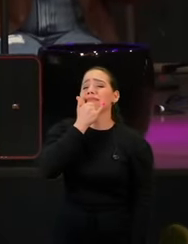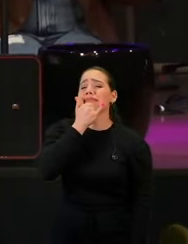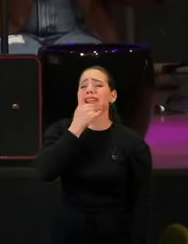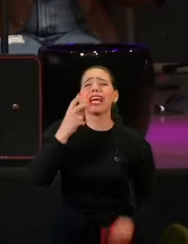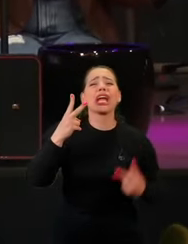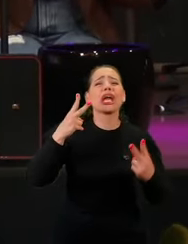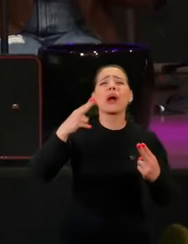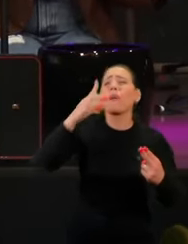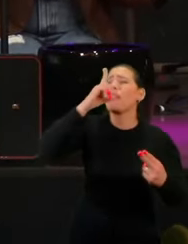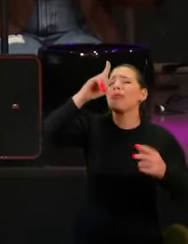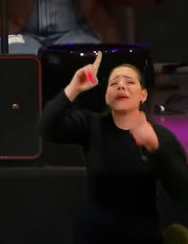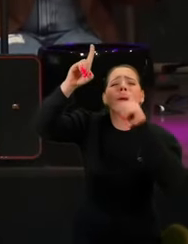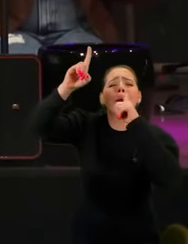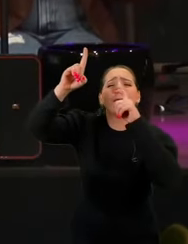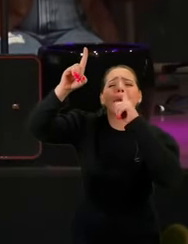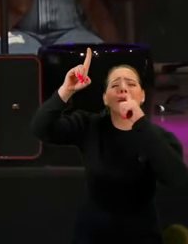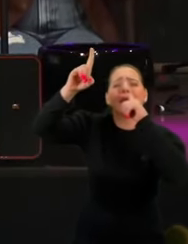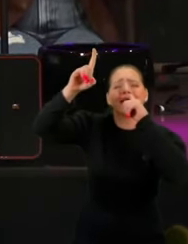aqui.